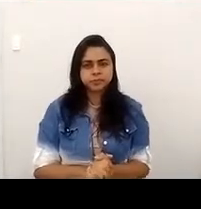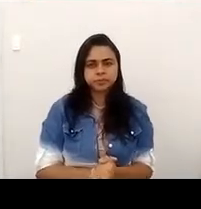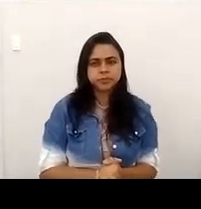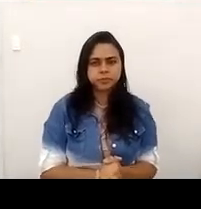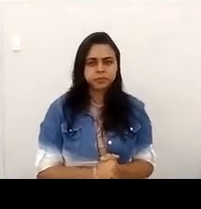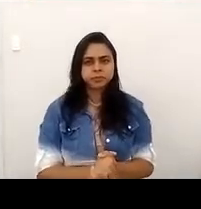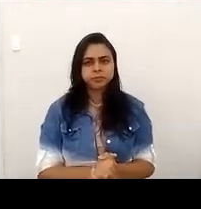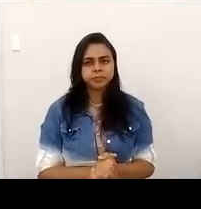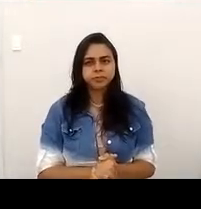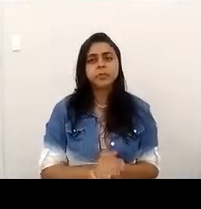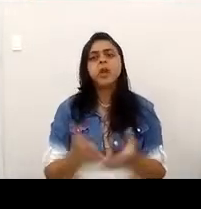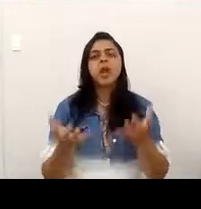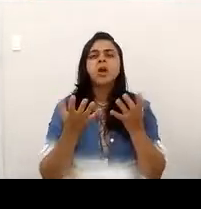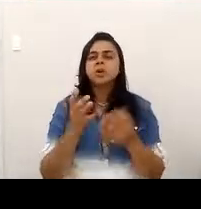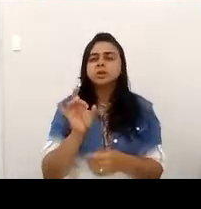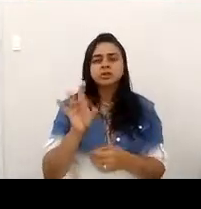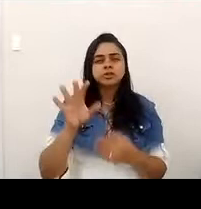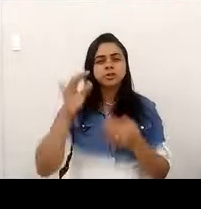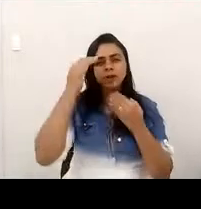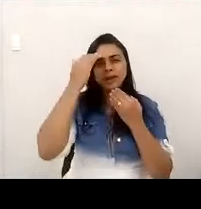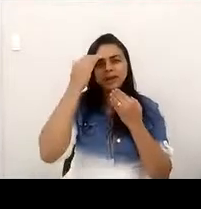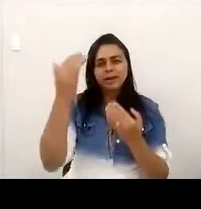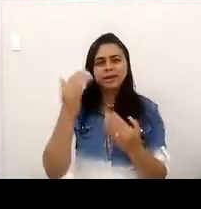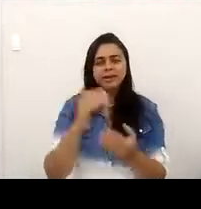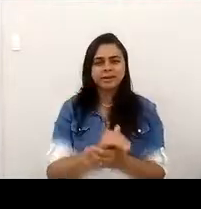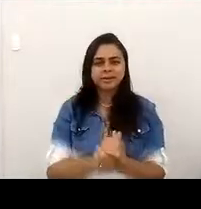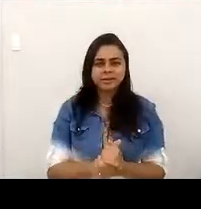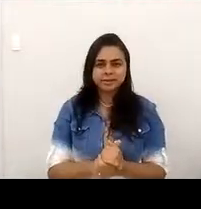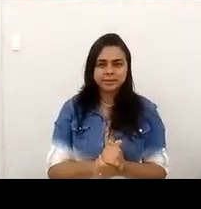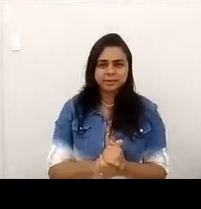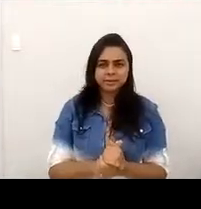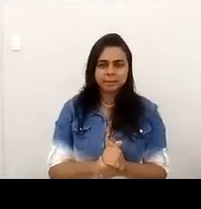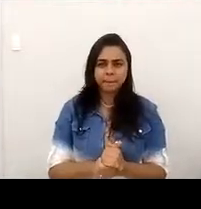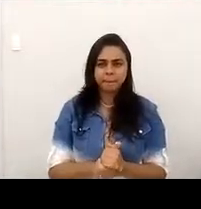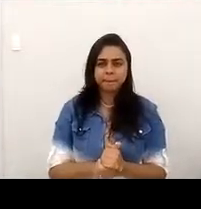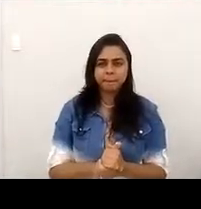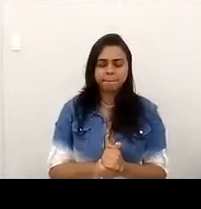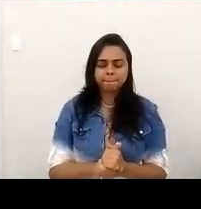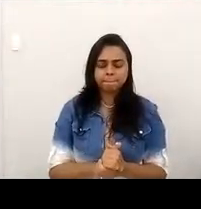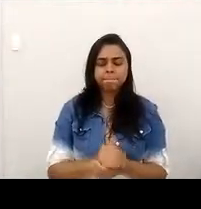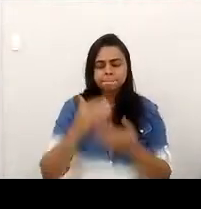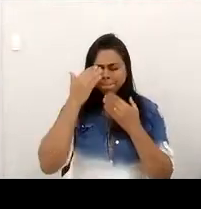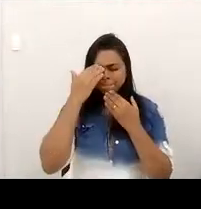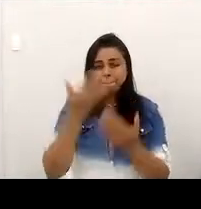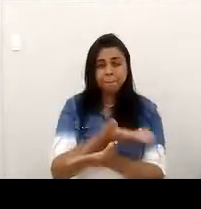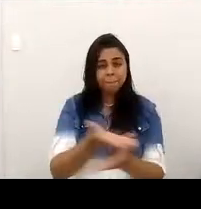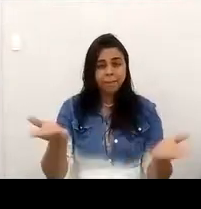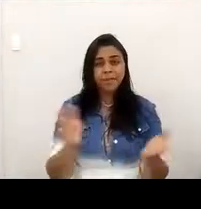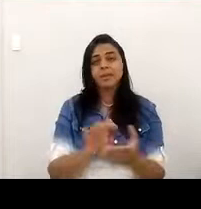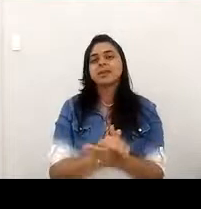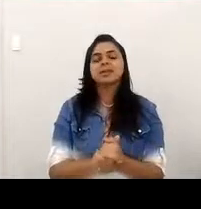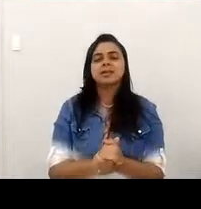só agradecer mesmo a oportunidade de expor a minha pesquisa, agradecer a todos vocês aí do